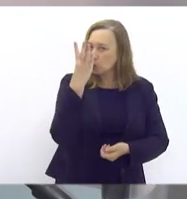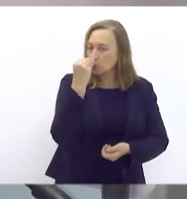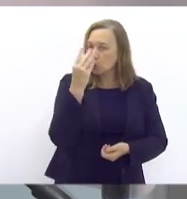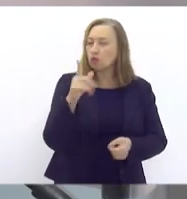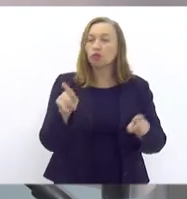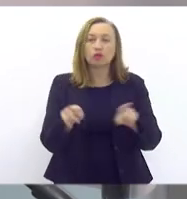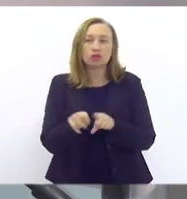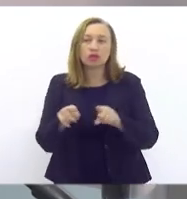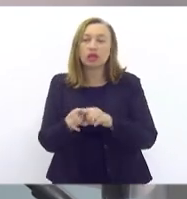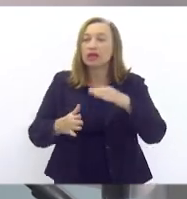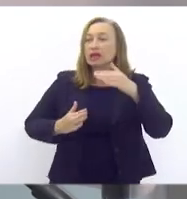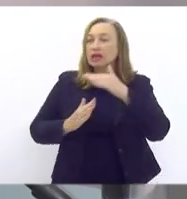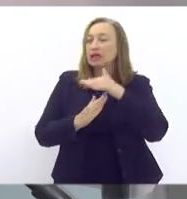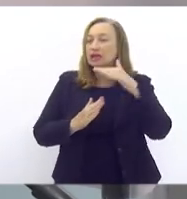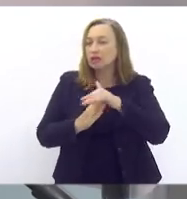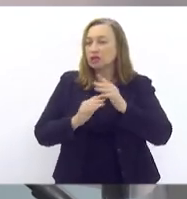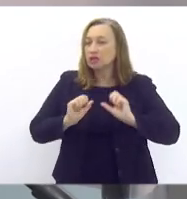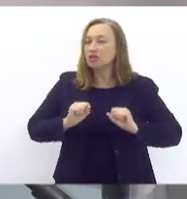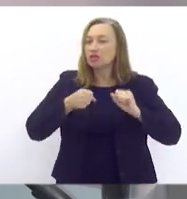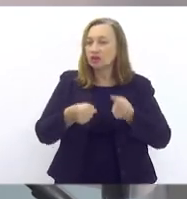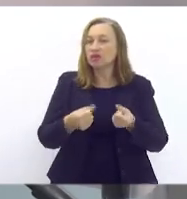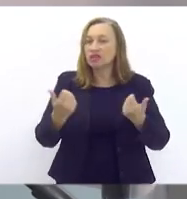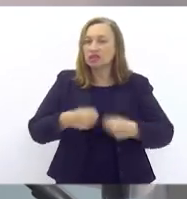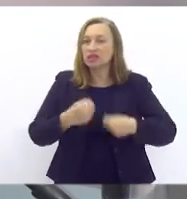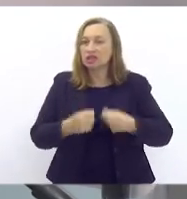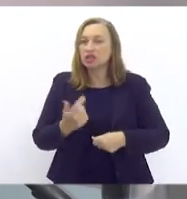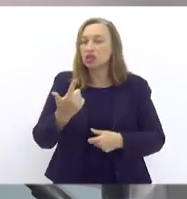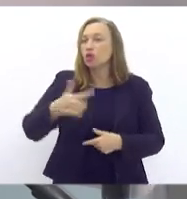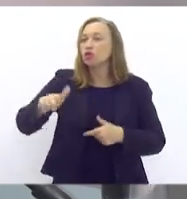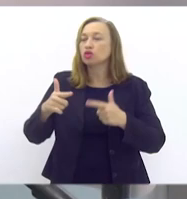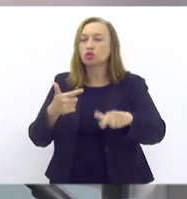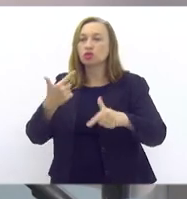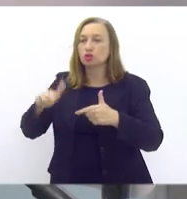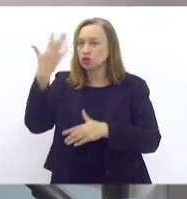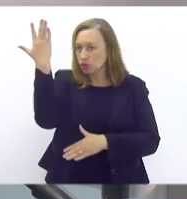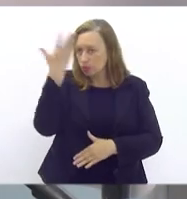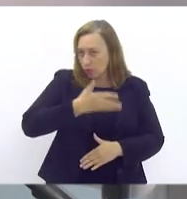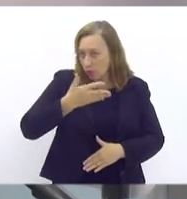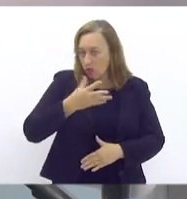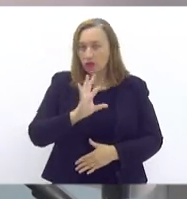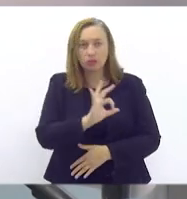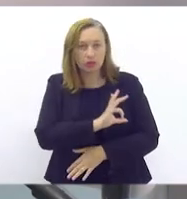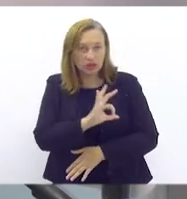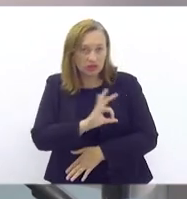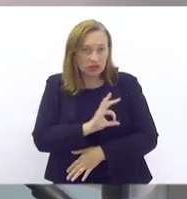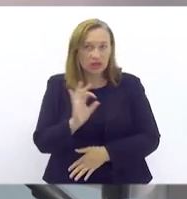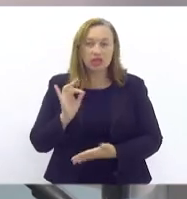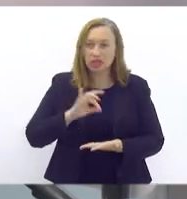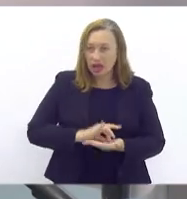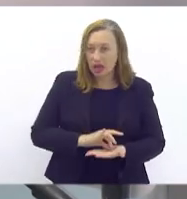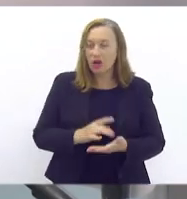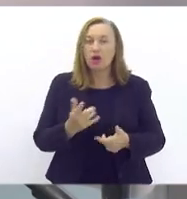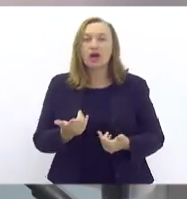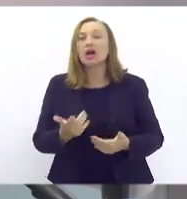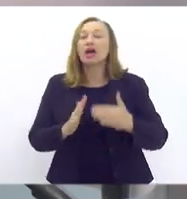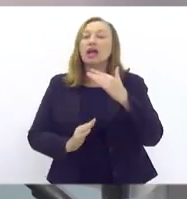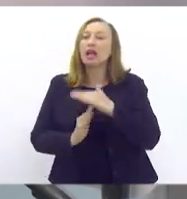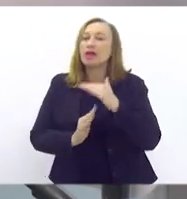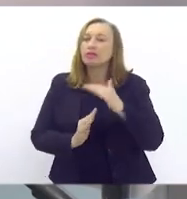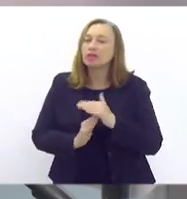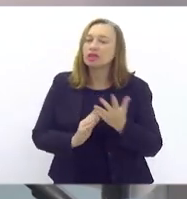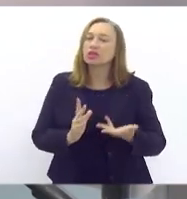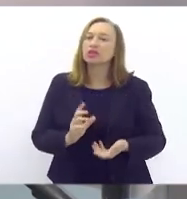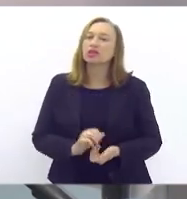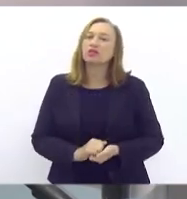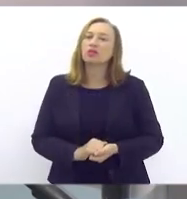limitam e que reforçam a necessidade de outras provas provas periciais mais robustas limitam a figurar